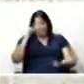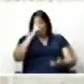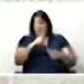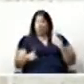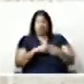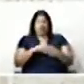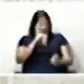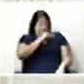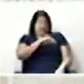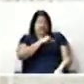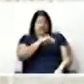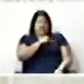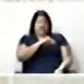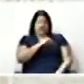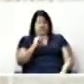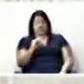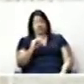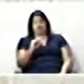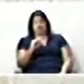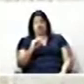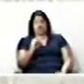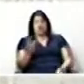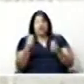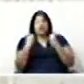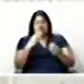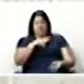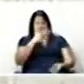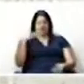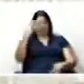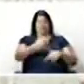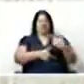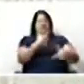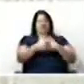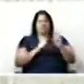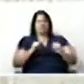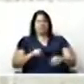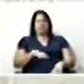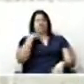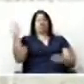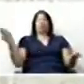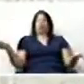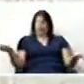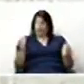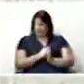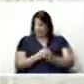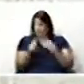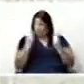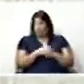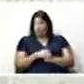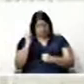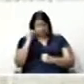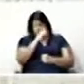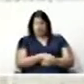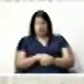o professor Raimundo, ó o salário, quem vai se arriscar para ir lá perder a vida num evento, numa oportunidade dessa? Eu